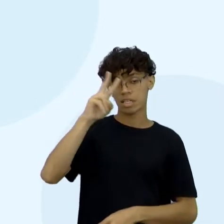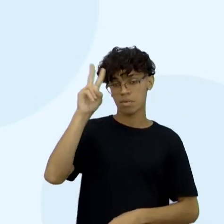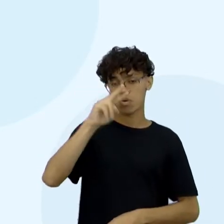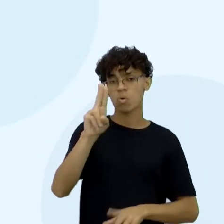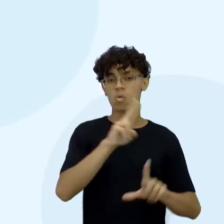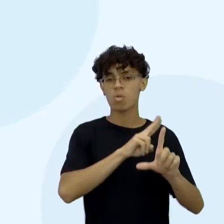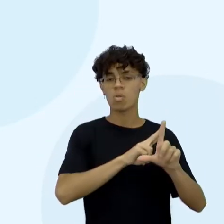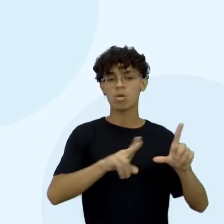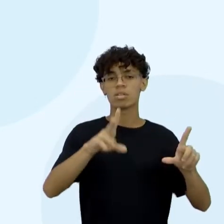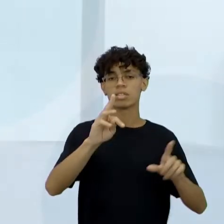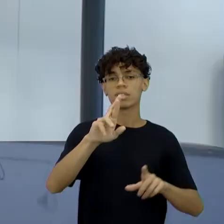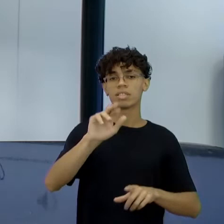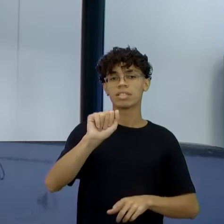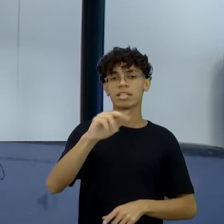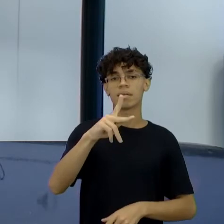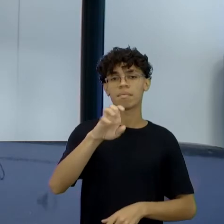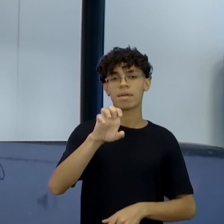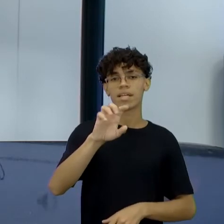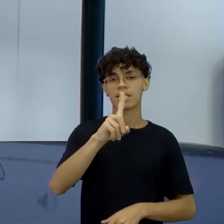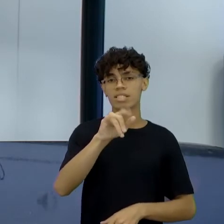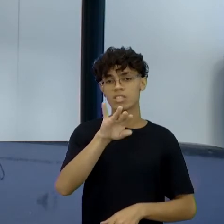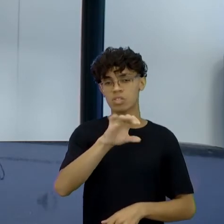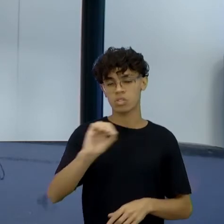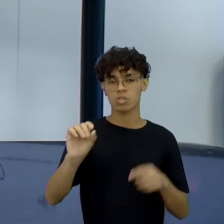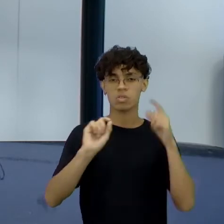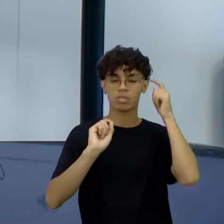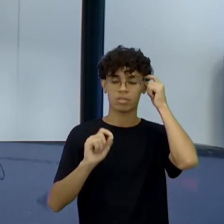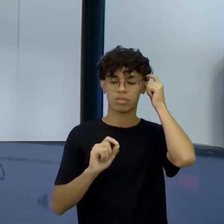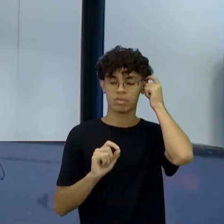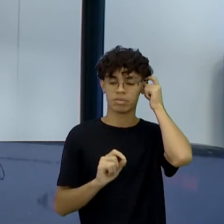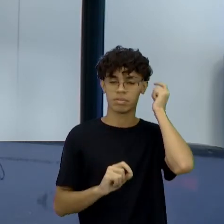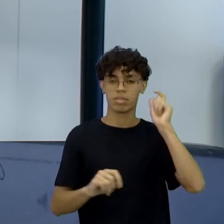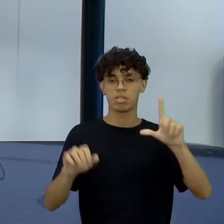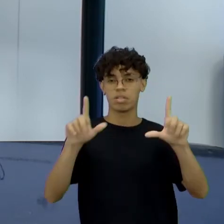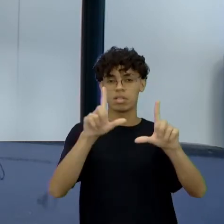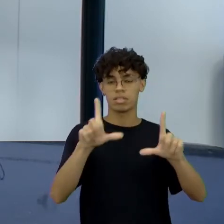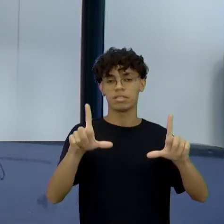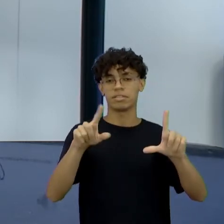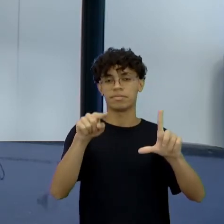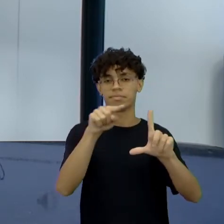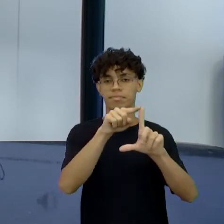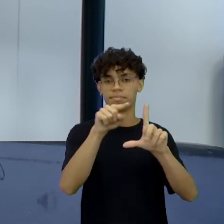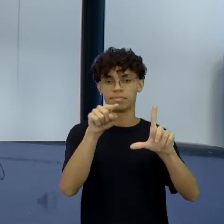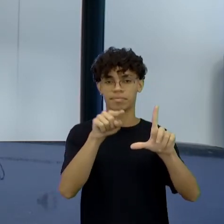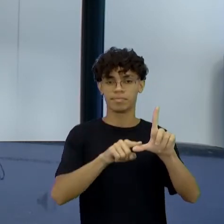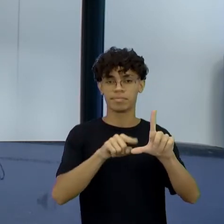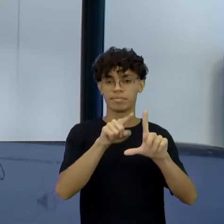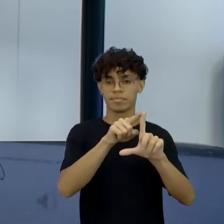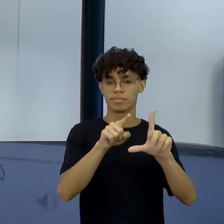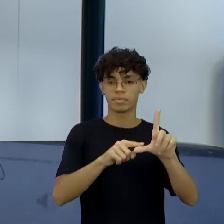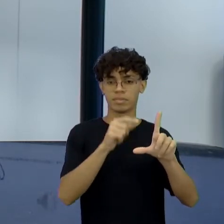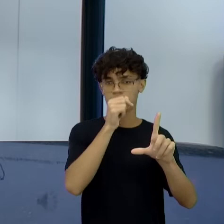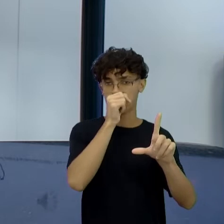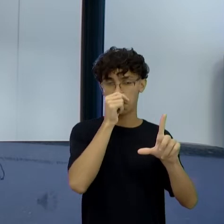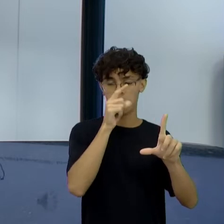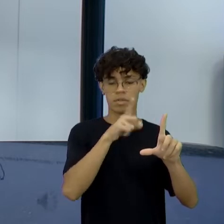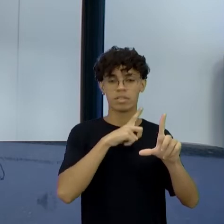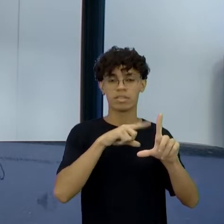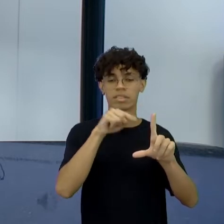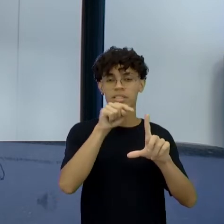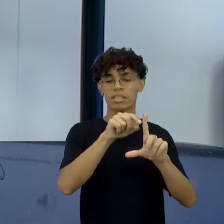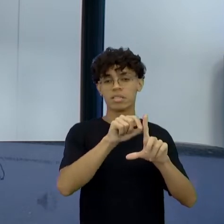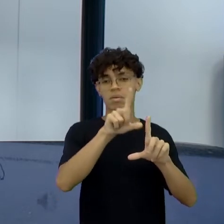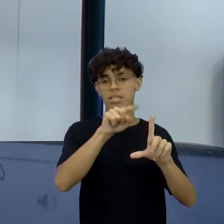figura. O nome dele é trapézio, né? É uma figura, é um quadrilátero aí que tem duas bases paralelas, uma menor e uma maior,